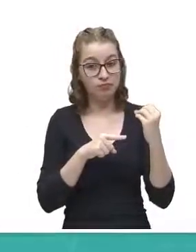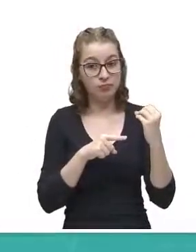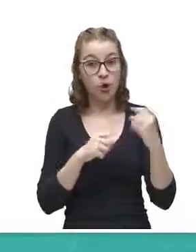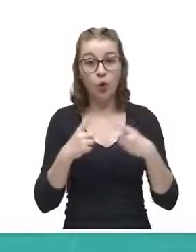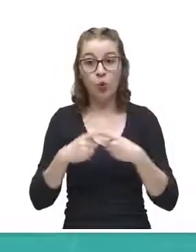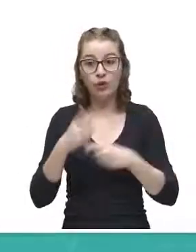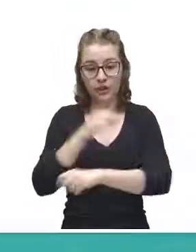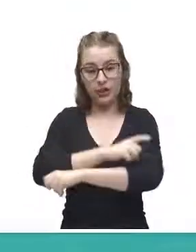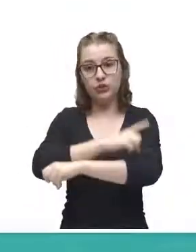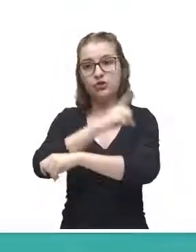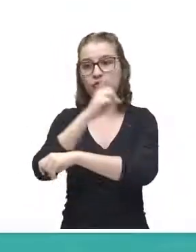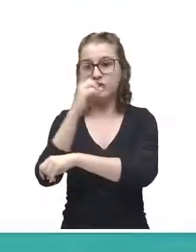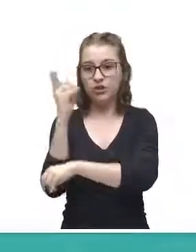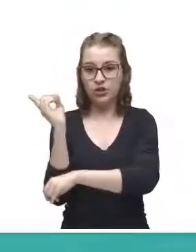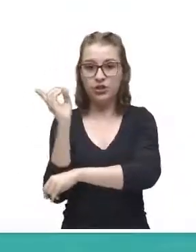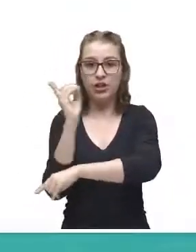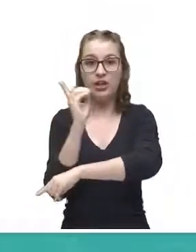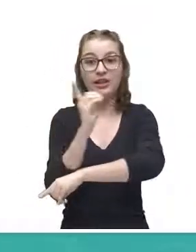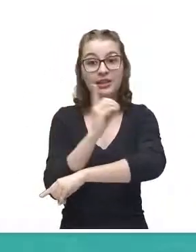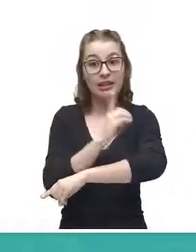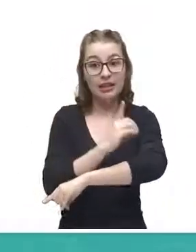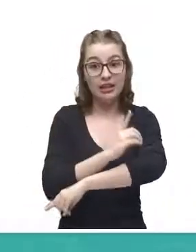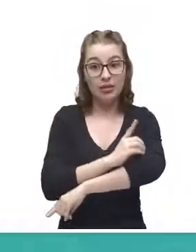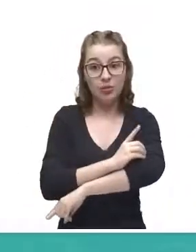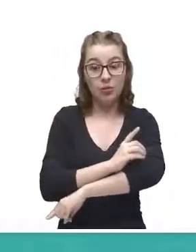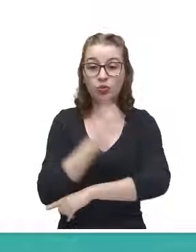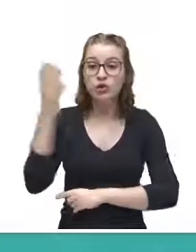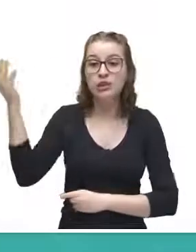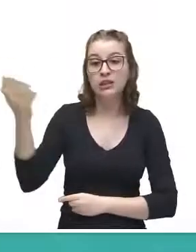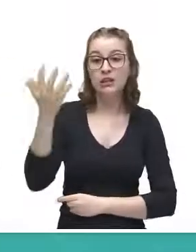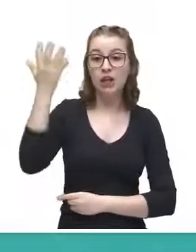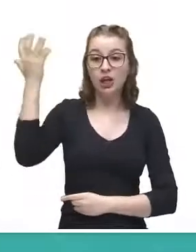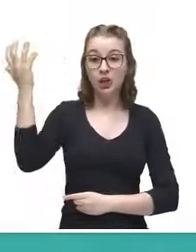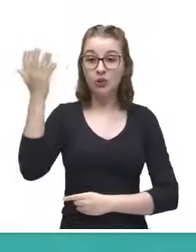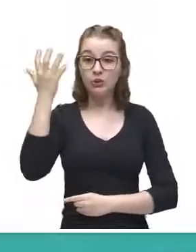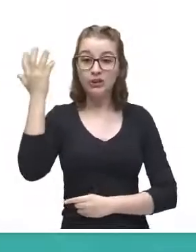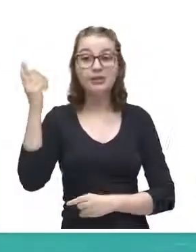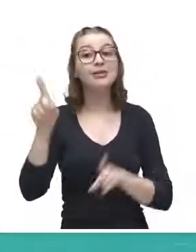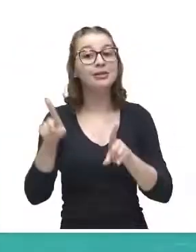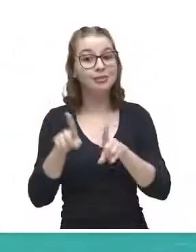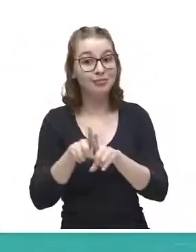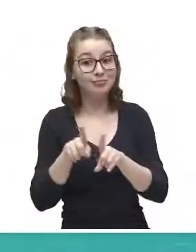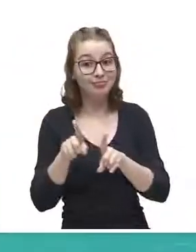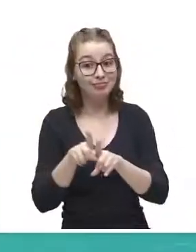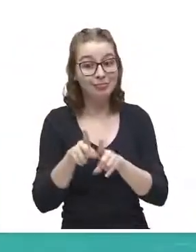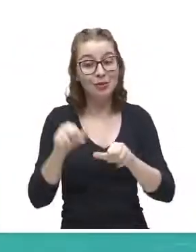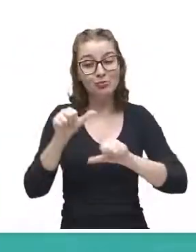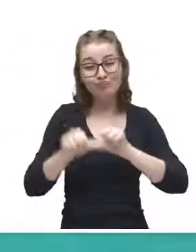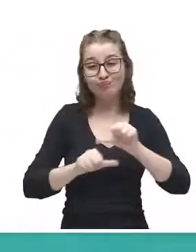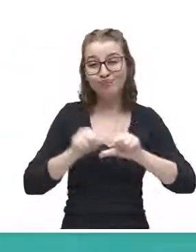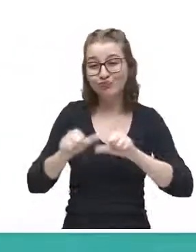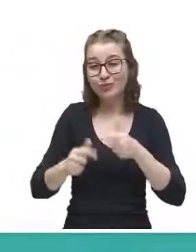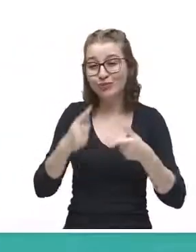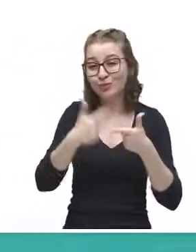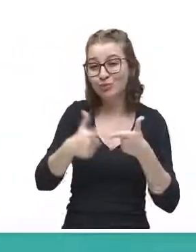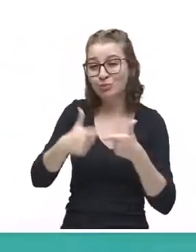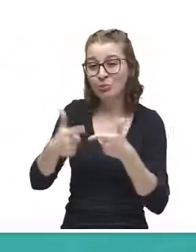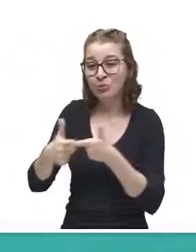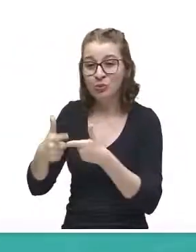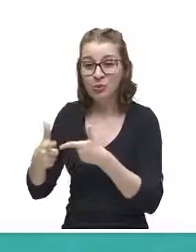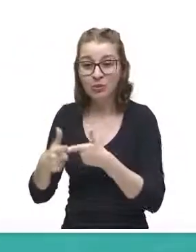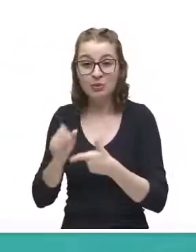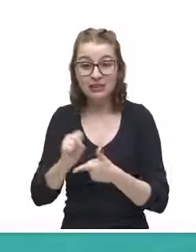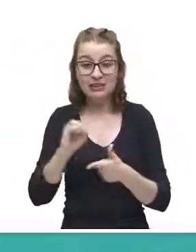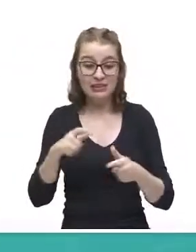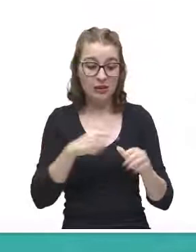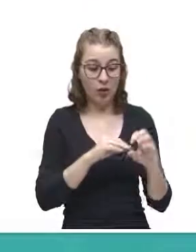das noites, nós temos as zonas climáticas, tudo isso, poderia ser afetado se não existisse esse